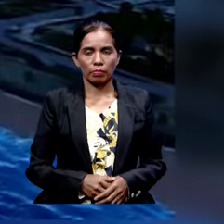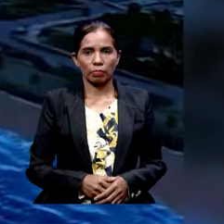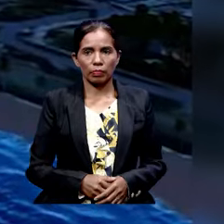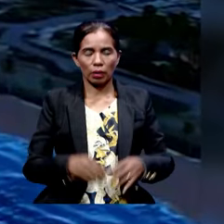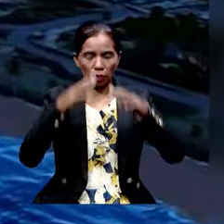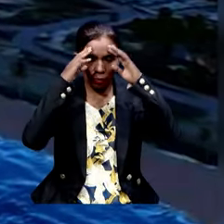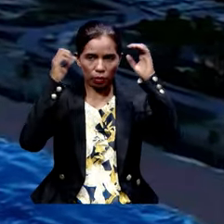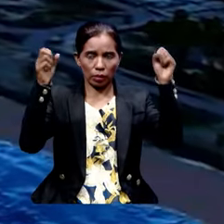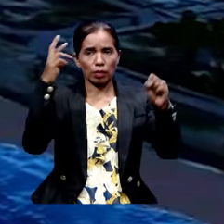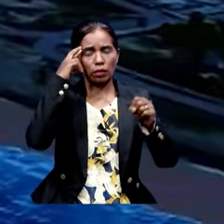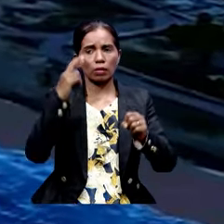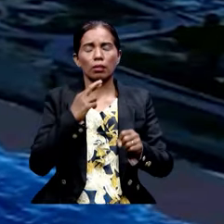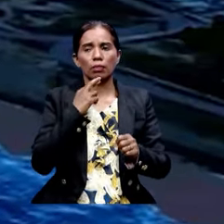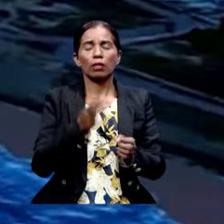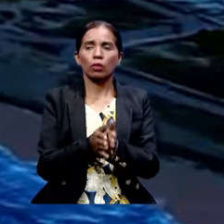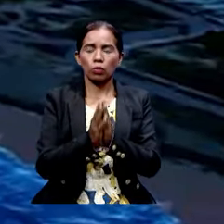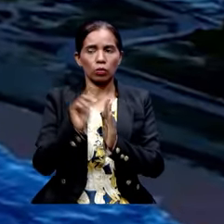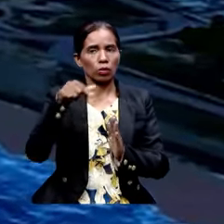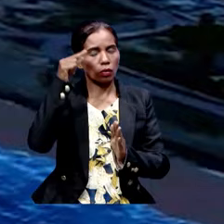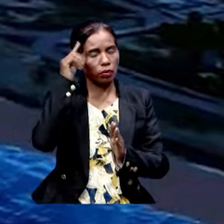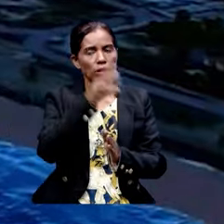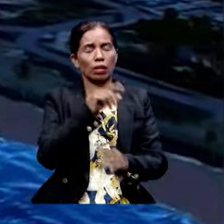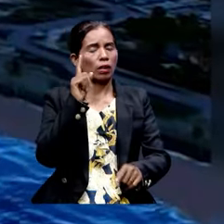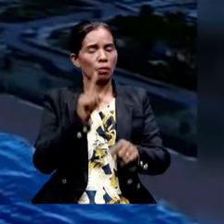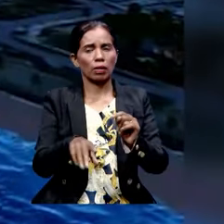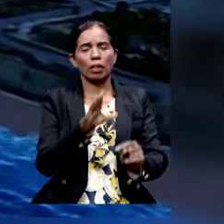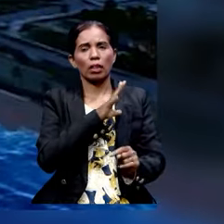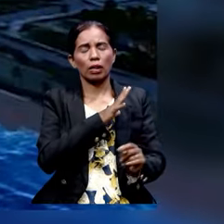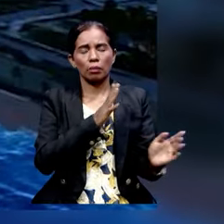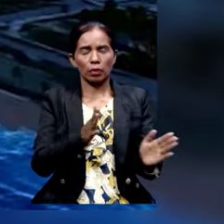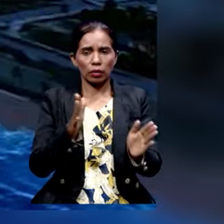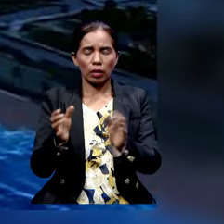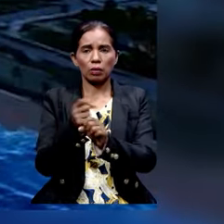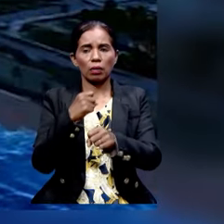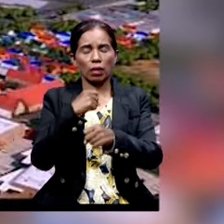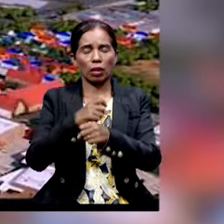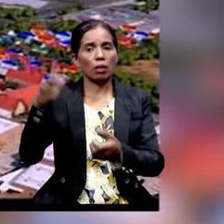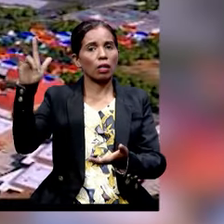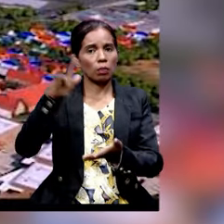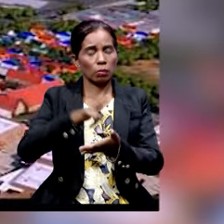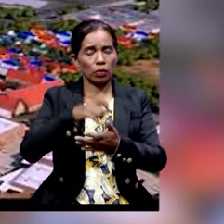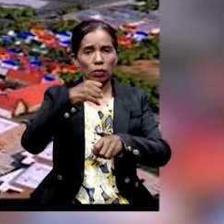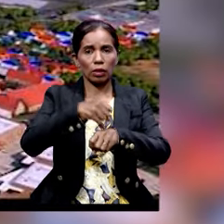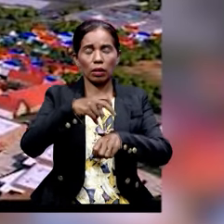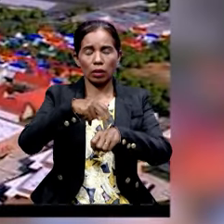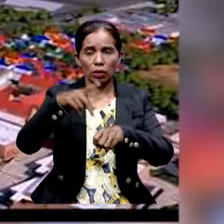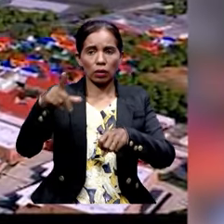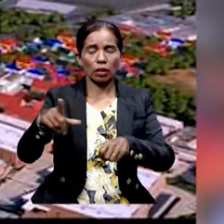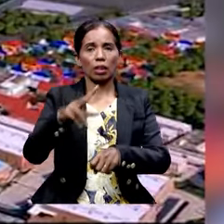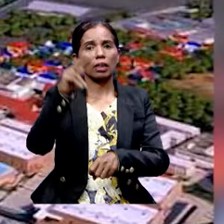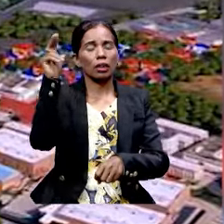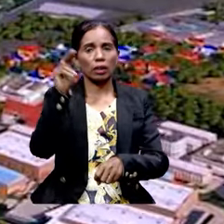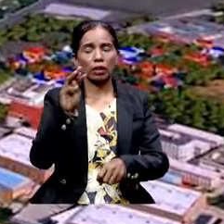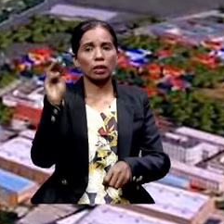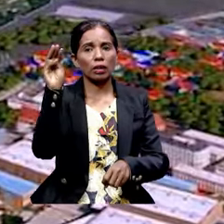Presidente da República José Ramos-Horta, russo governo atulabele demora processo construção aeroporto internacional Nicolau Lobato. Não precisa